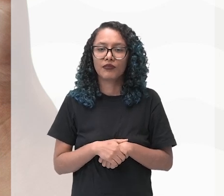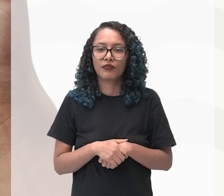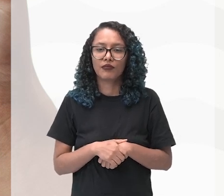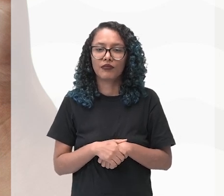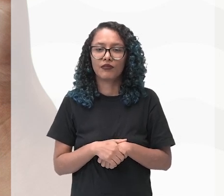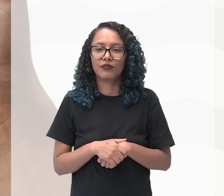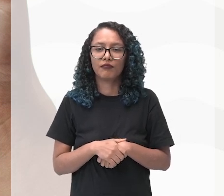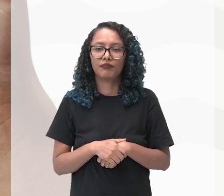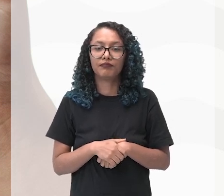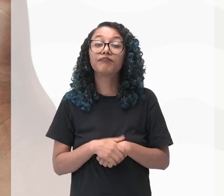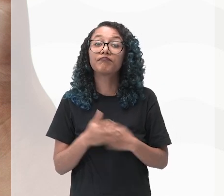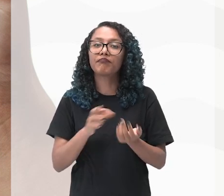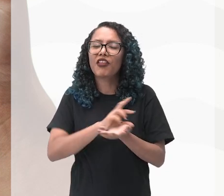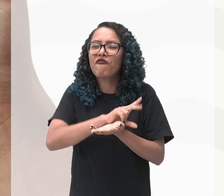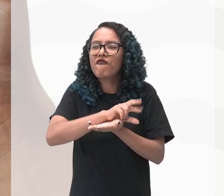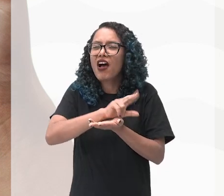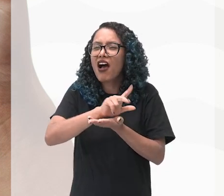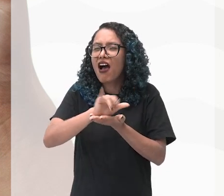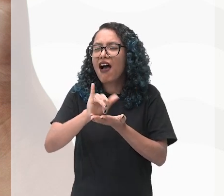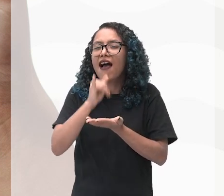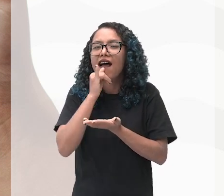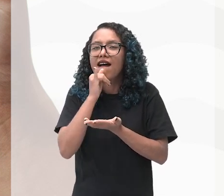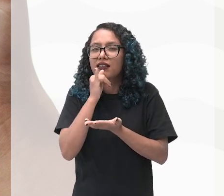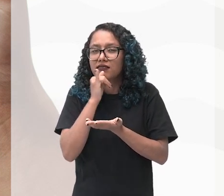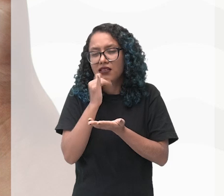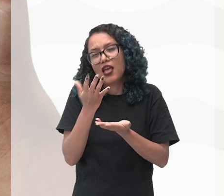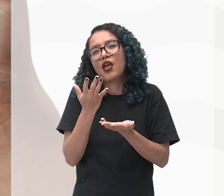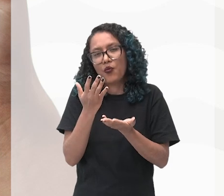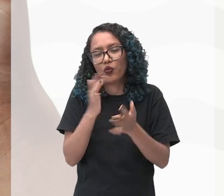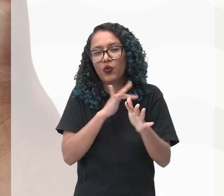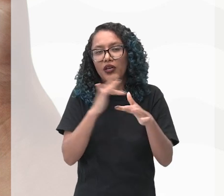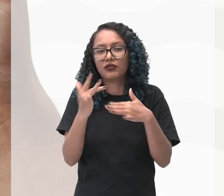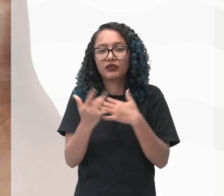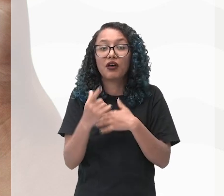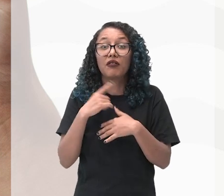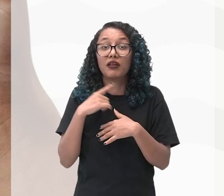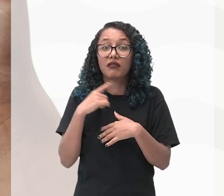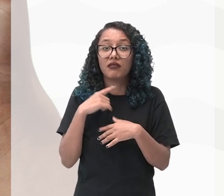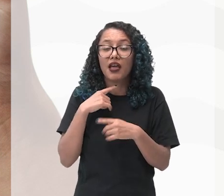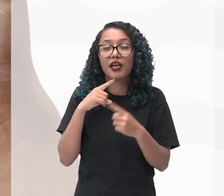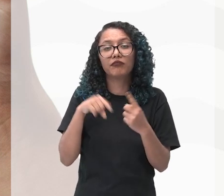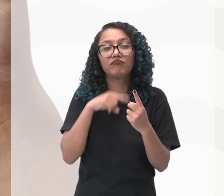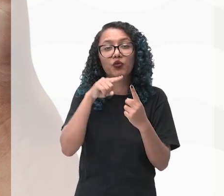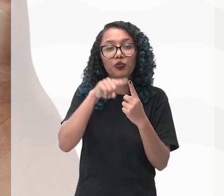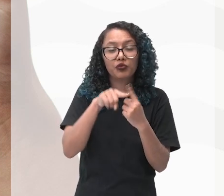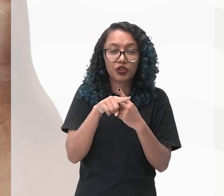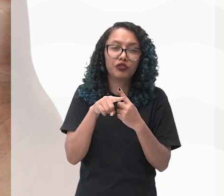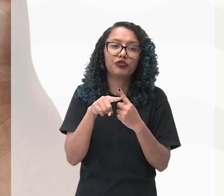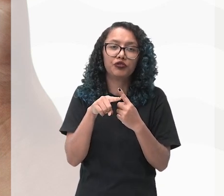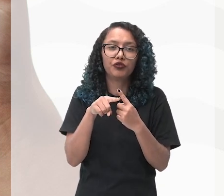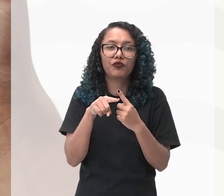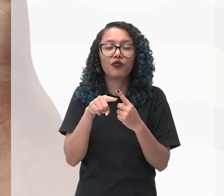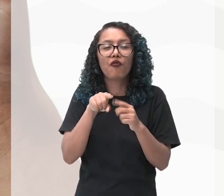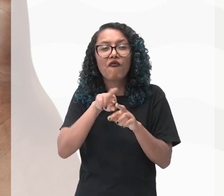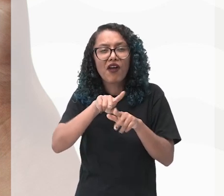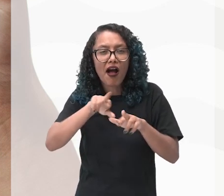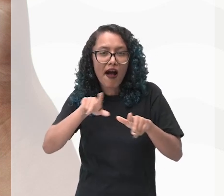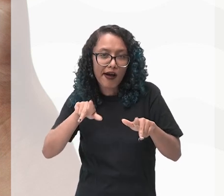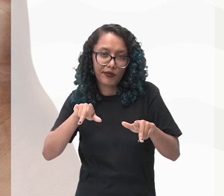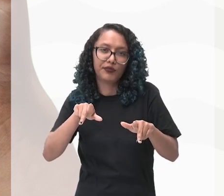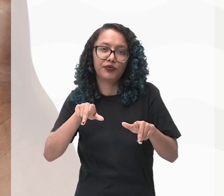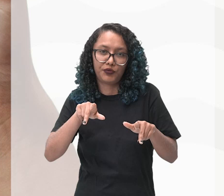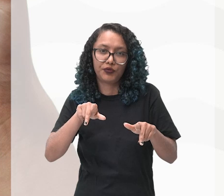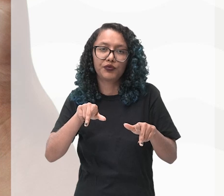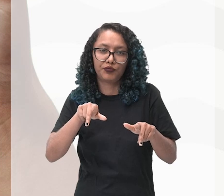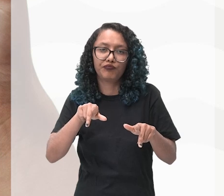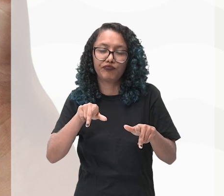aqui esses vários exemplos de redes sociais que têm diferentes tipos de